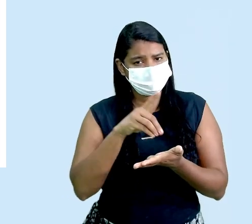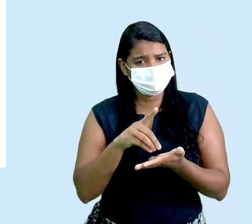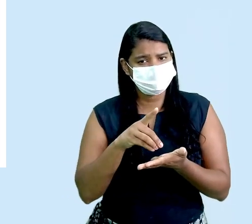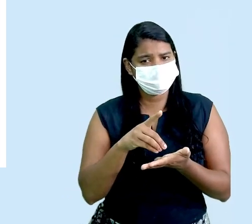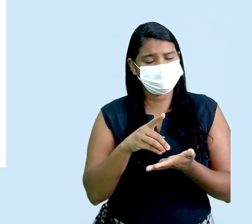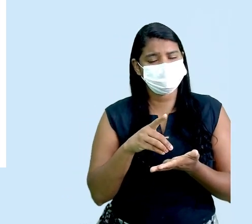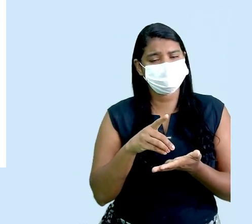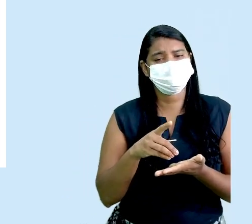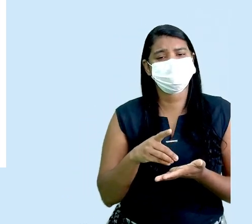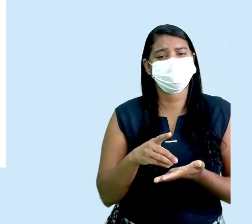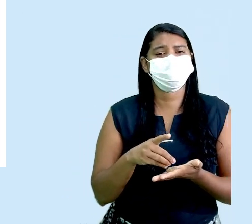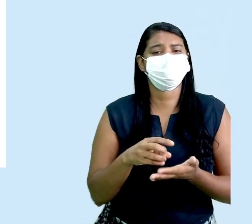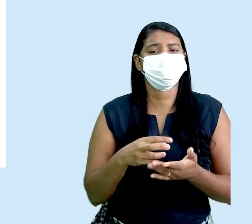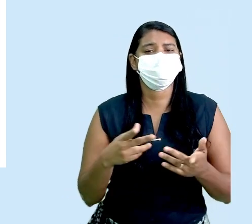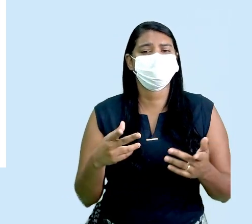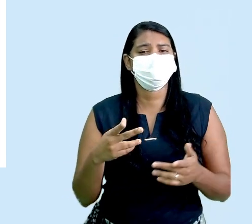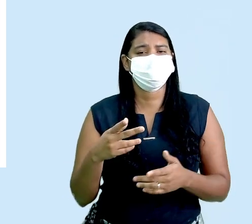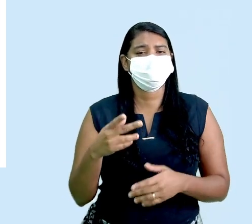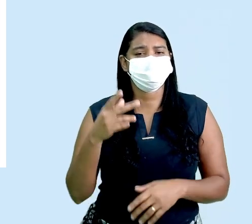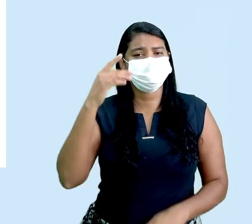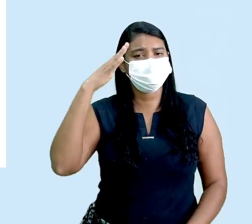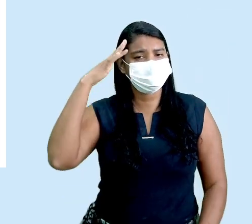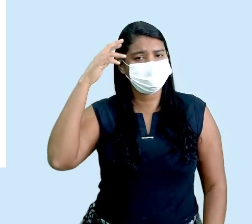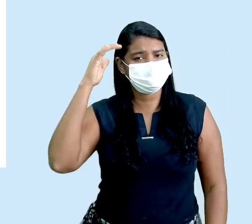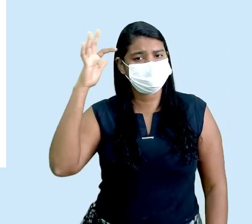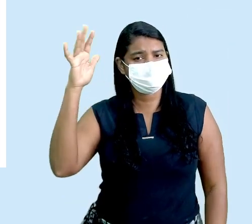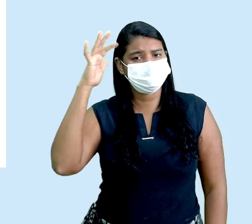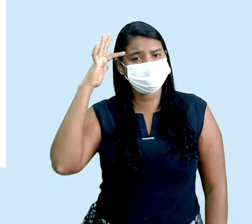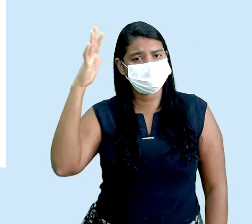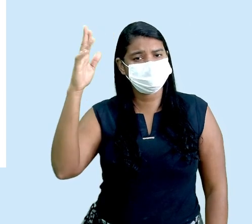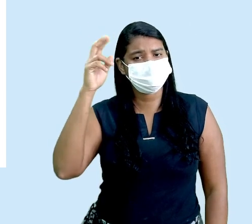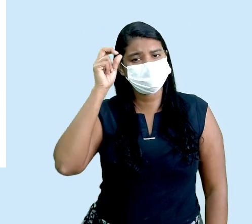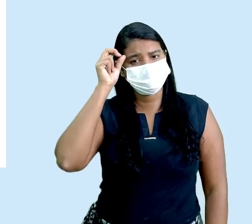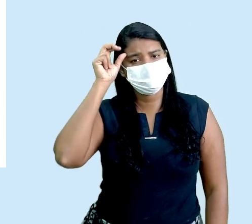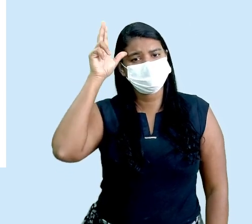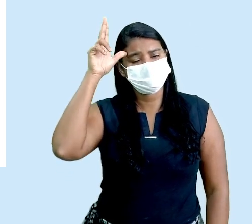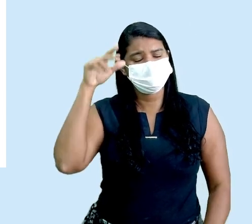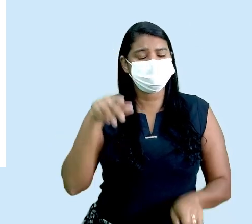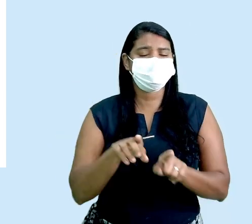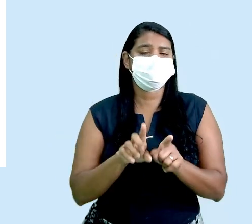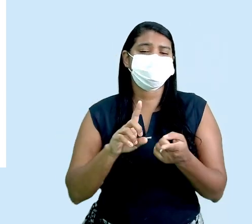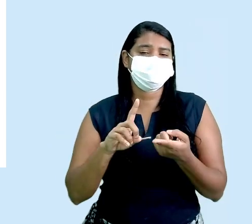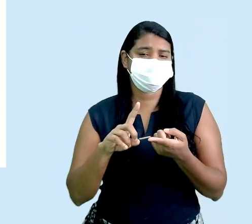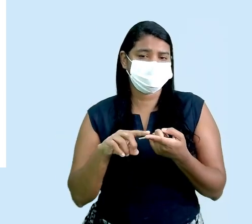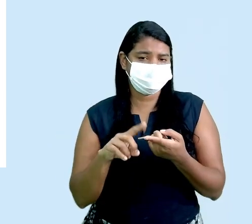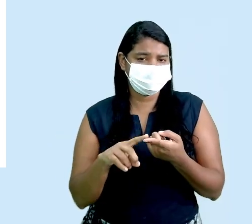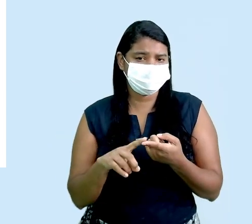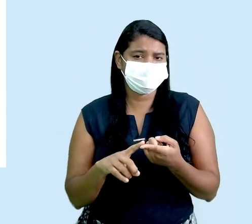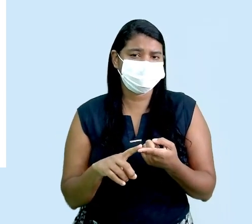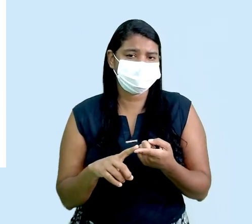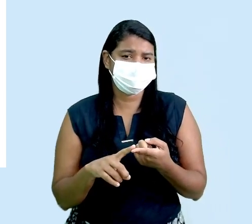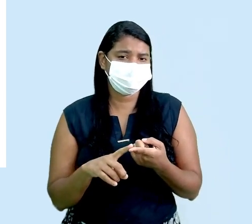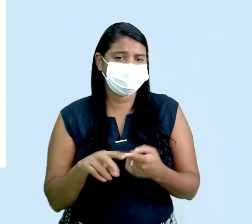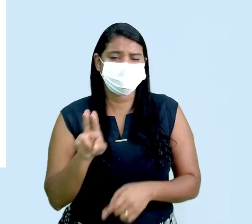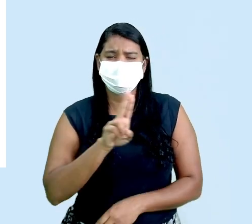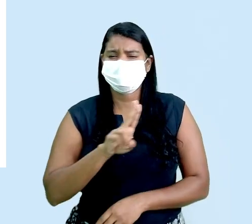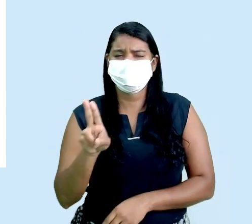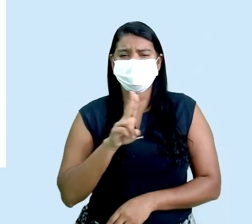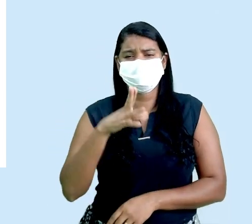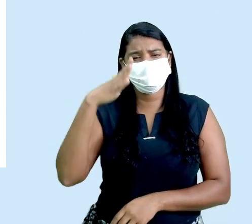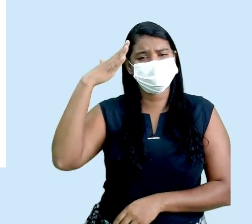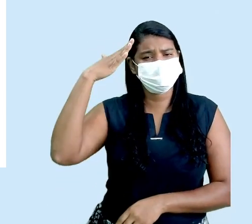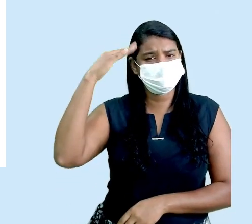por grandes gênios como Walter Gropius, como Ludwig Mies van der Rohe, Marianne Brandt, né?